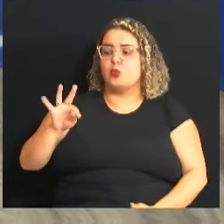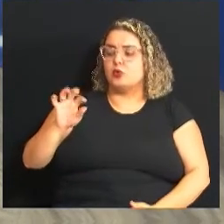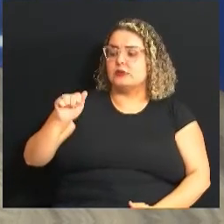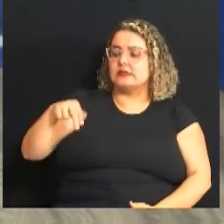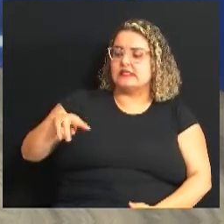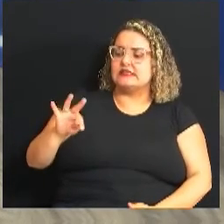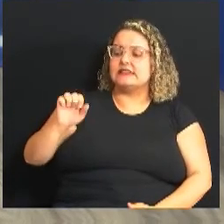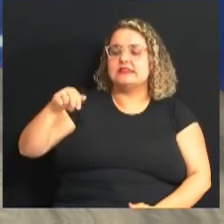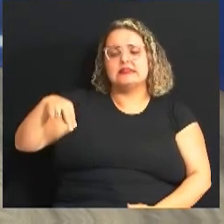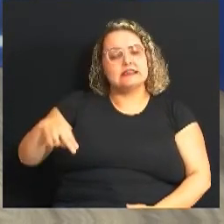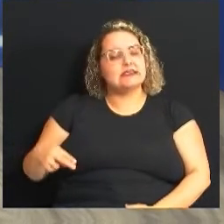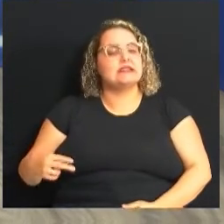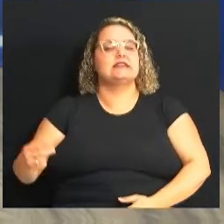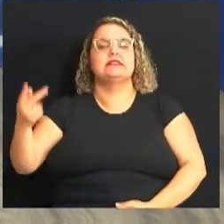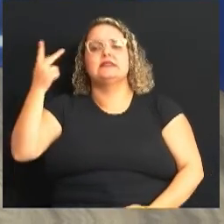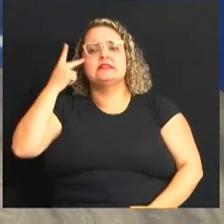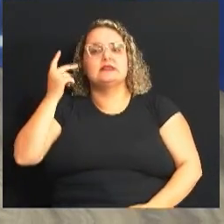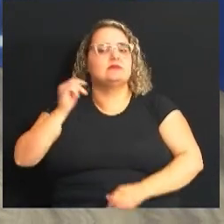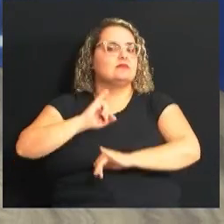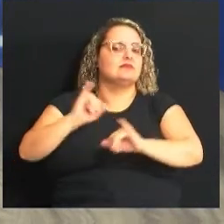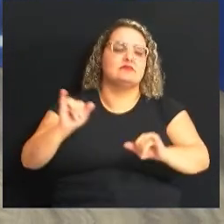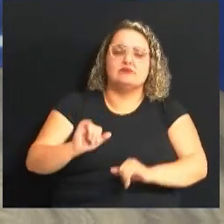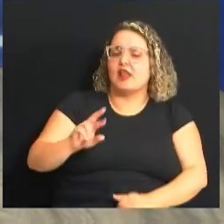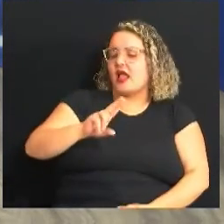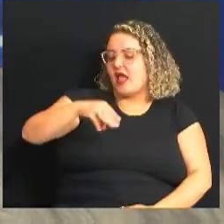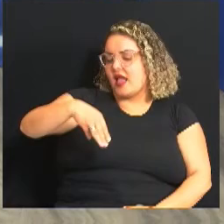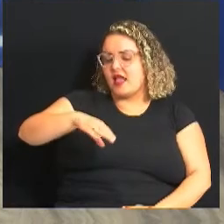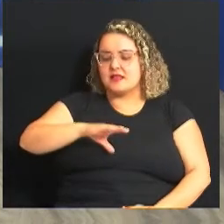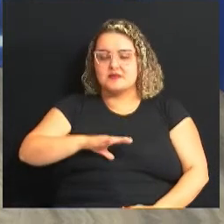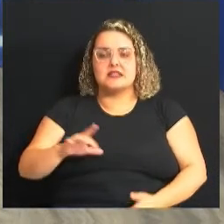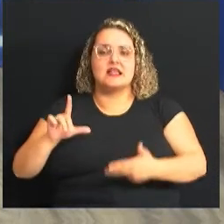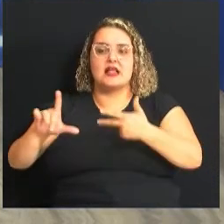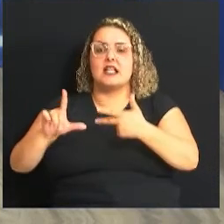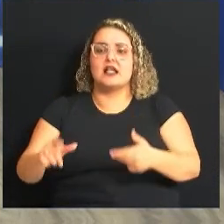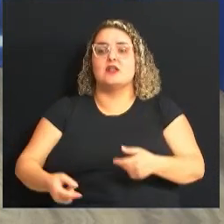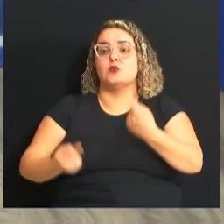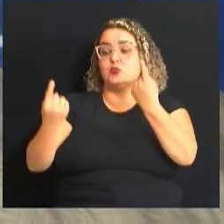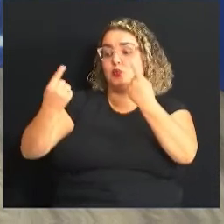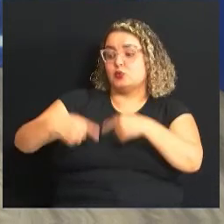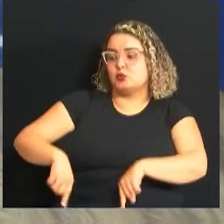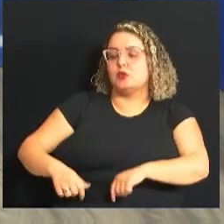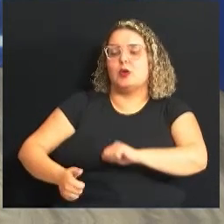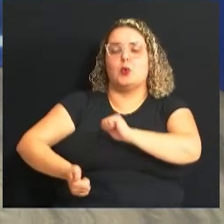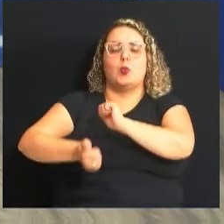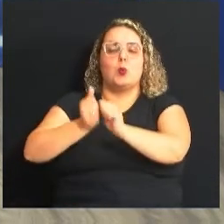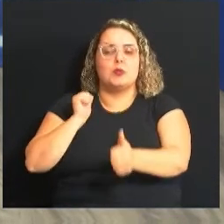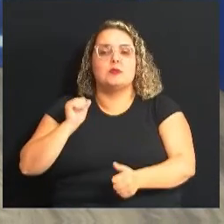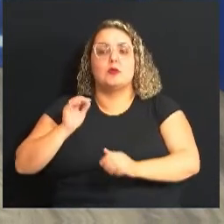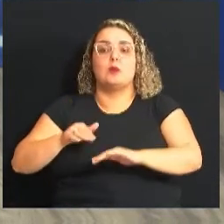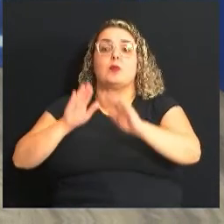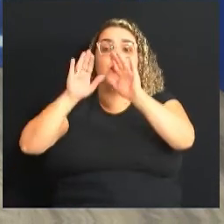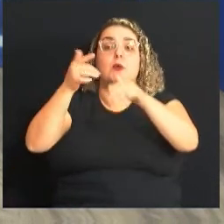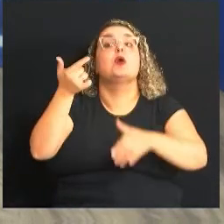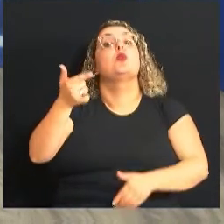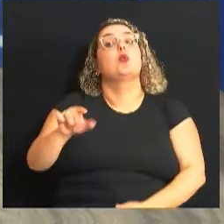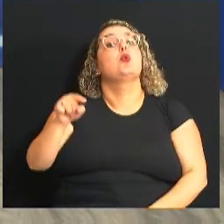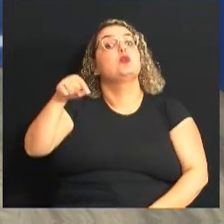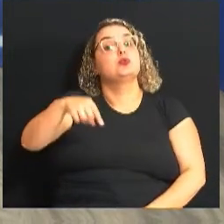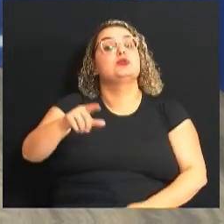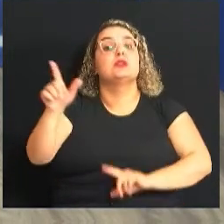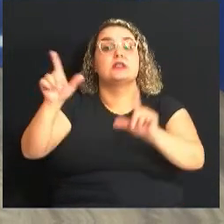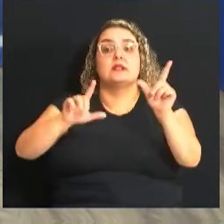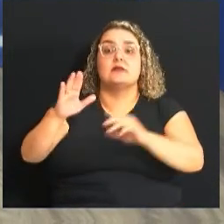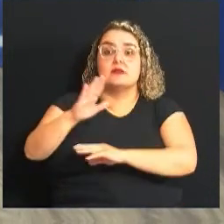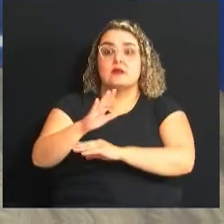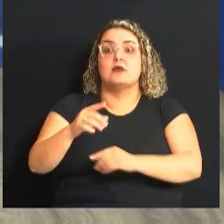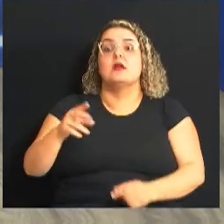as informações da Metrópole de Campinas, do Legislativo, o esporte da nossa cidade com basquete. Continue aqui na TV Câmara